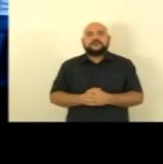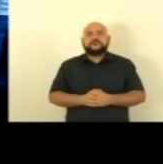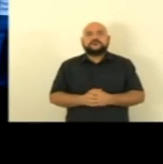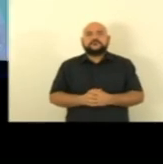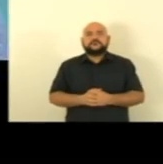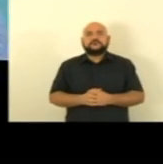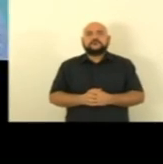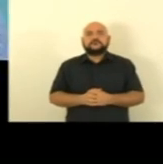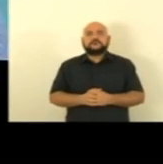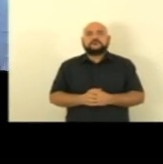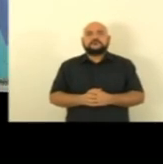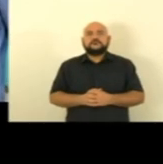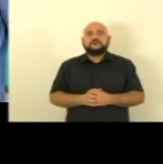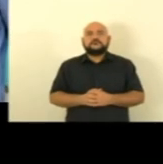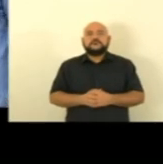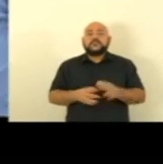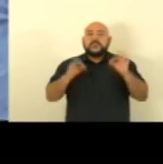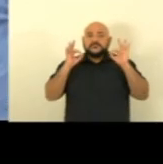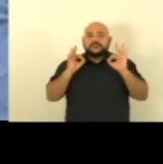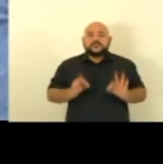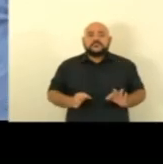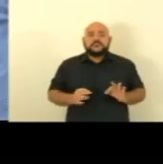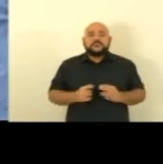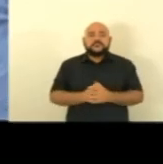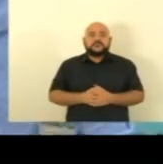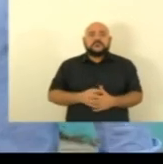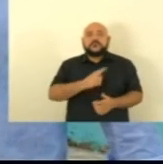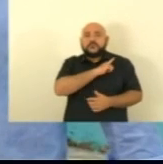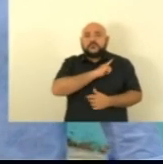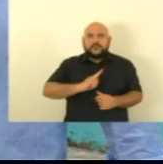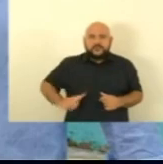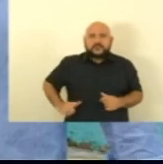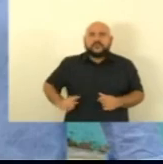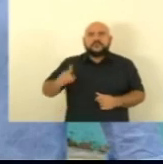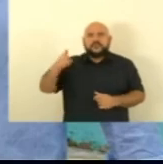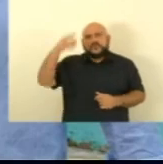E eu tenho certeza que o governador, que é um homem sensível,